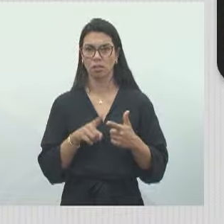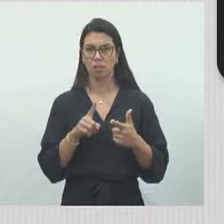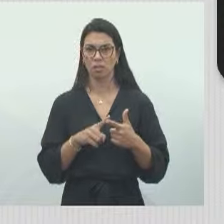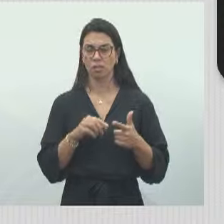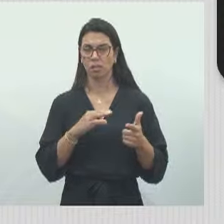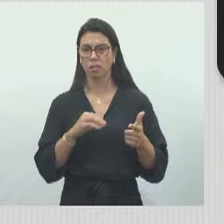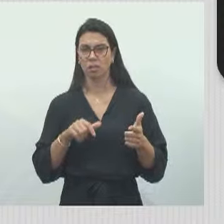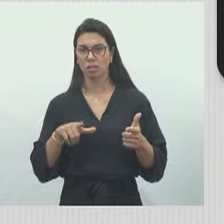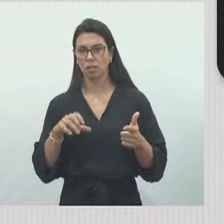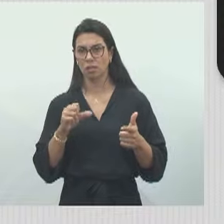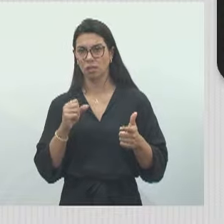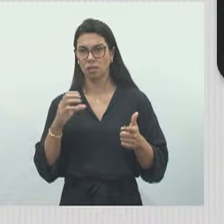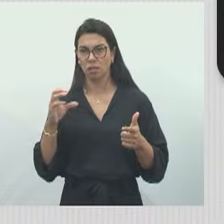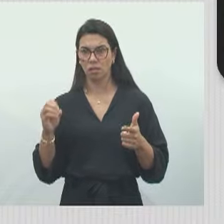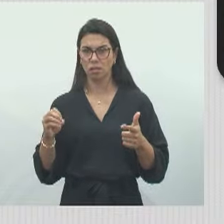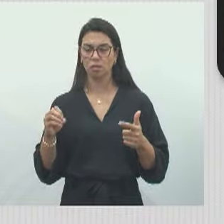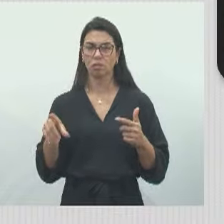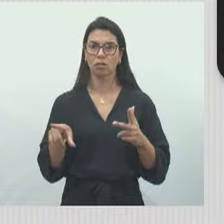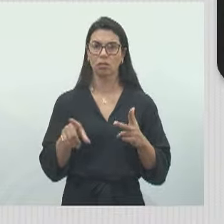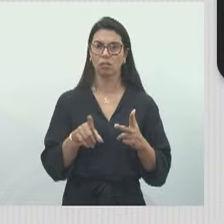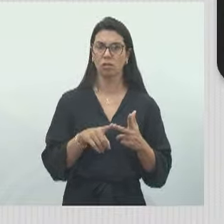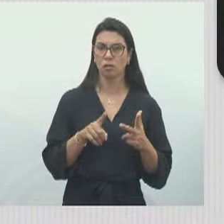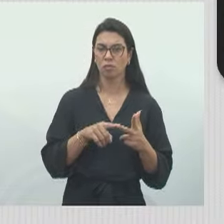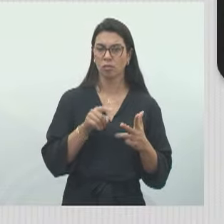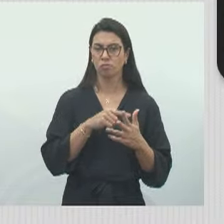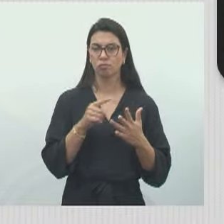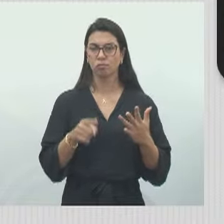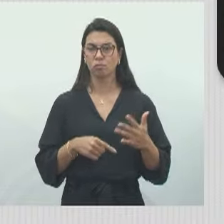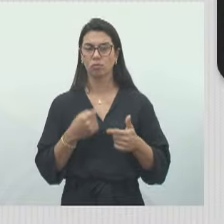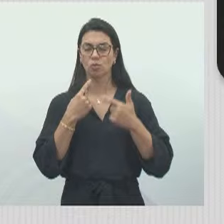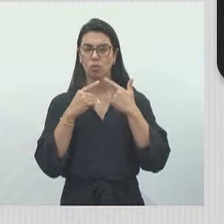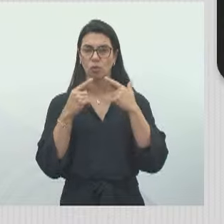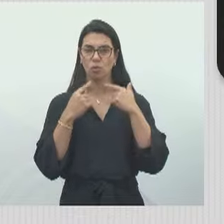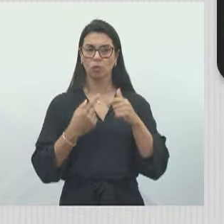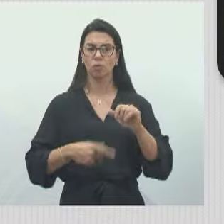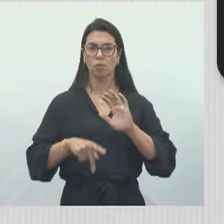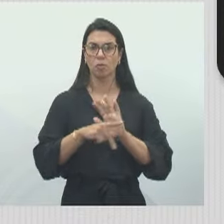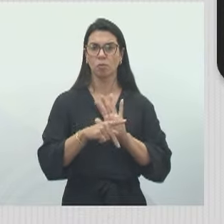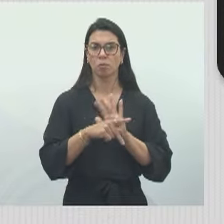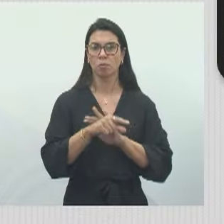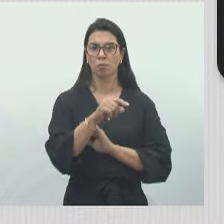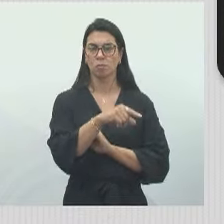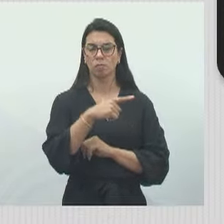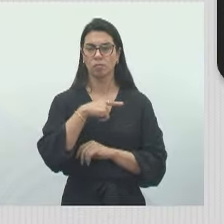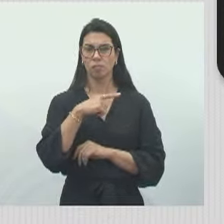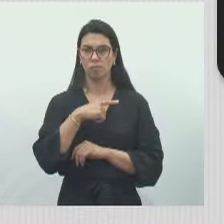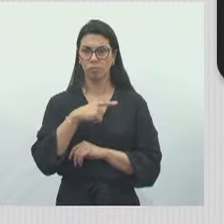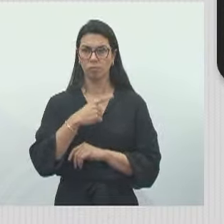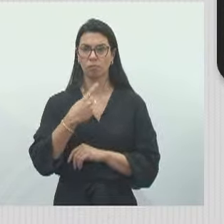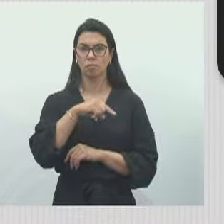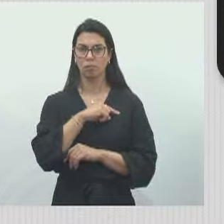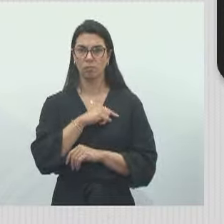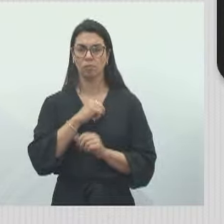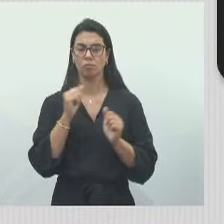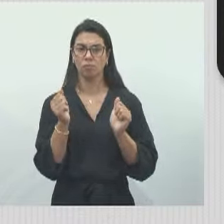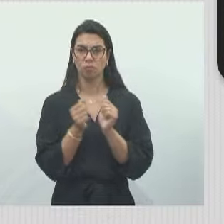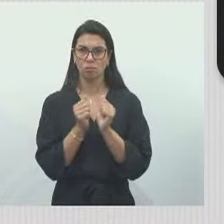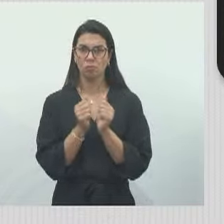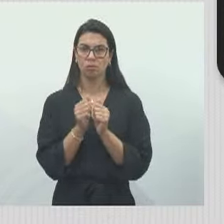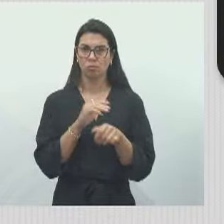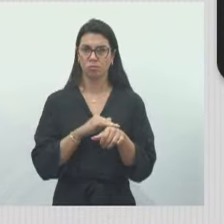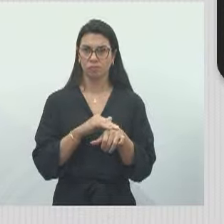Florencio também esteve lá, e junto a gente pôde tirar várias dúvidas dos moradores daquela região ali, do Veraneio e Irajá. Então, a